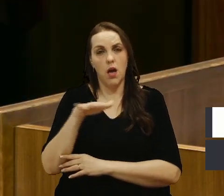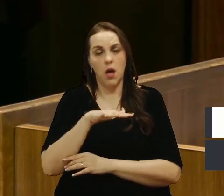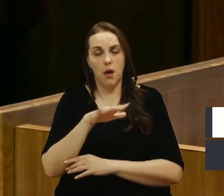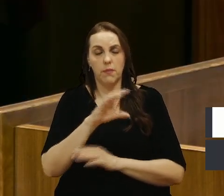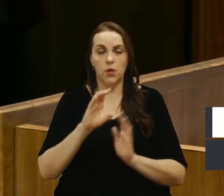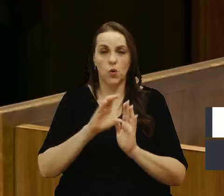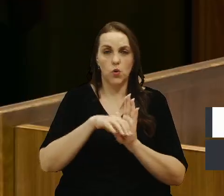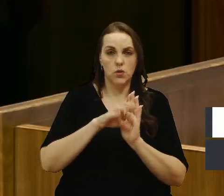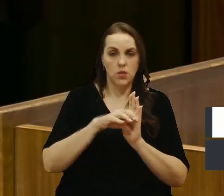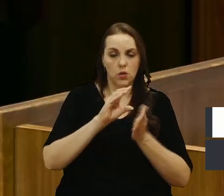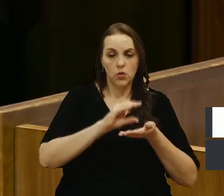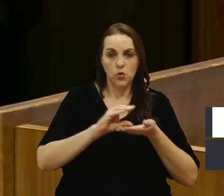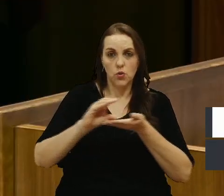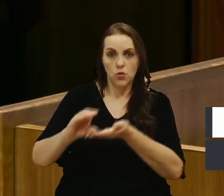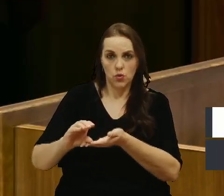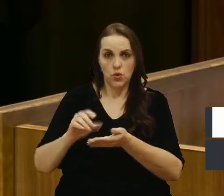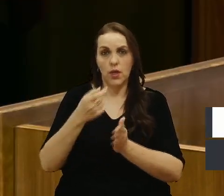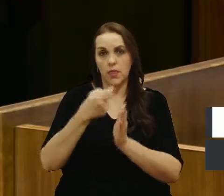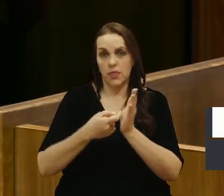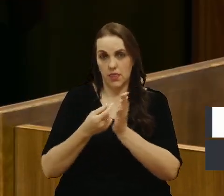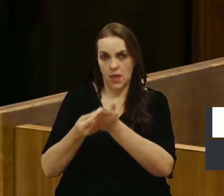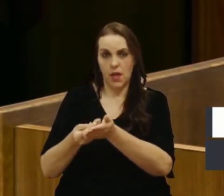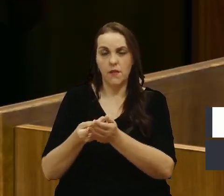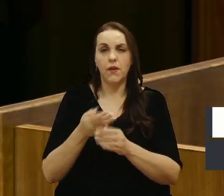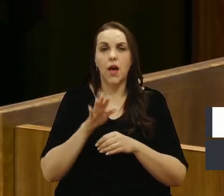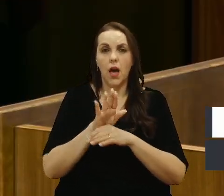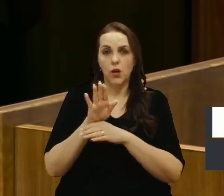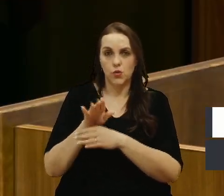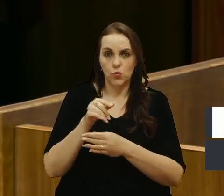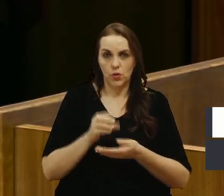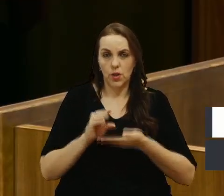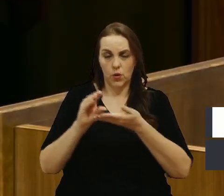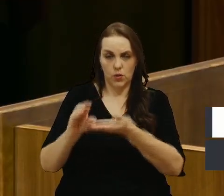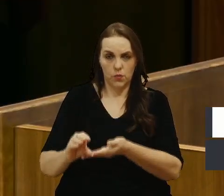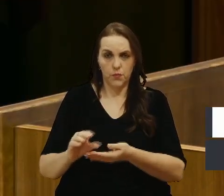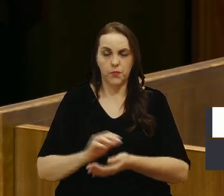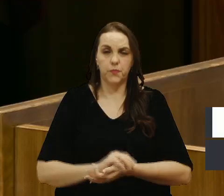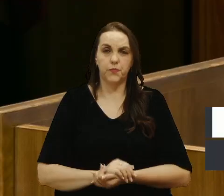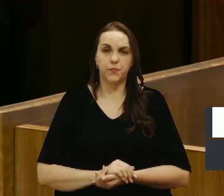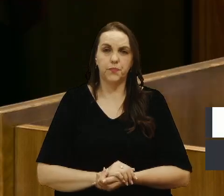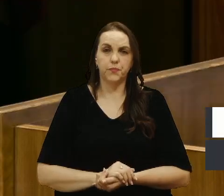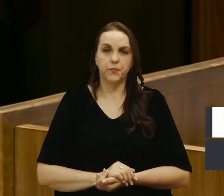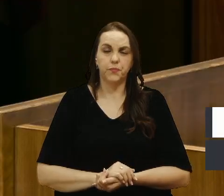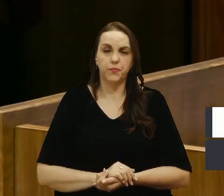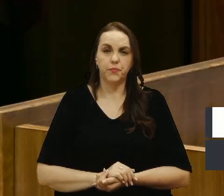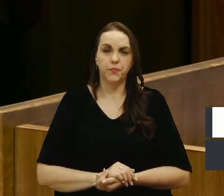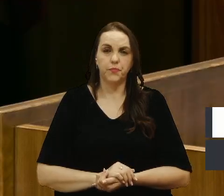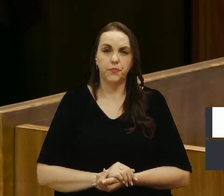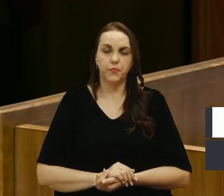subsídios tarifários com recursos da contribuição. Meu líder, se possível, uma declaração.